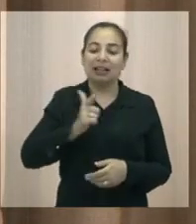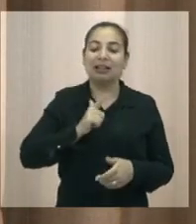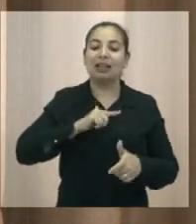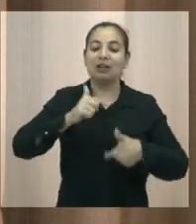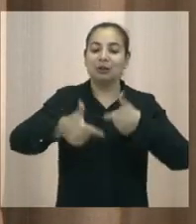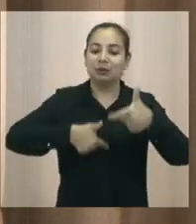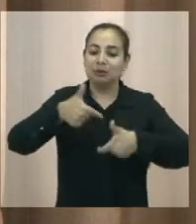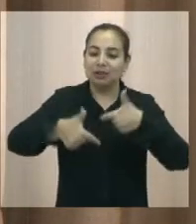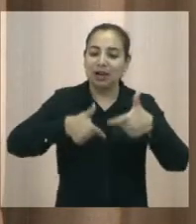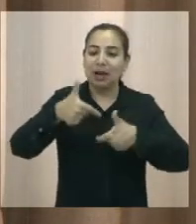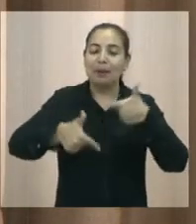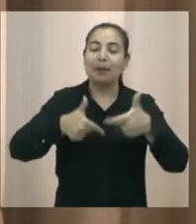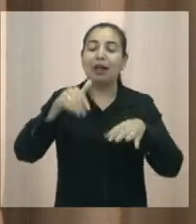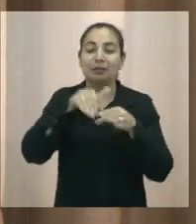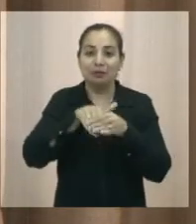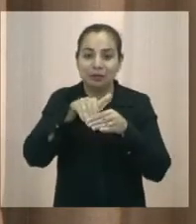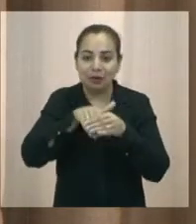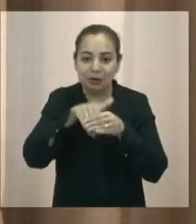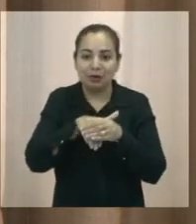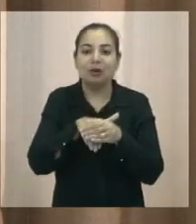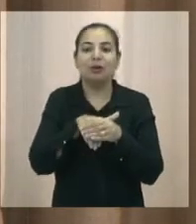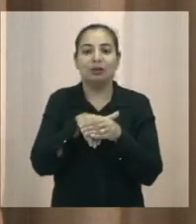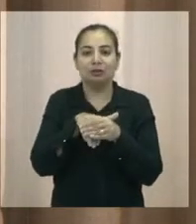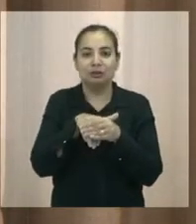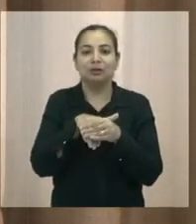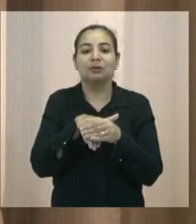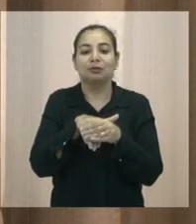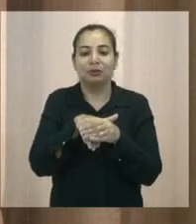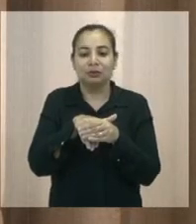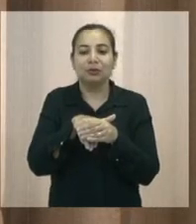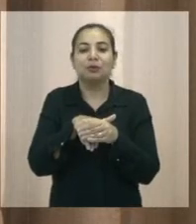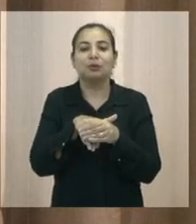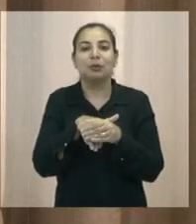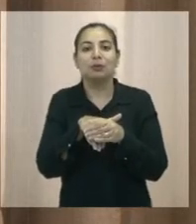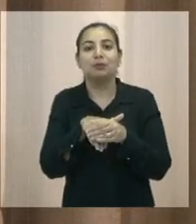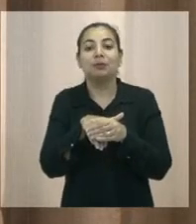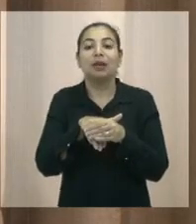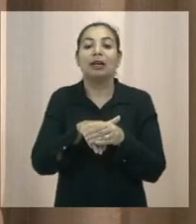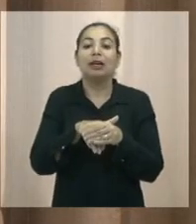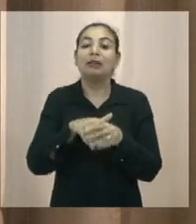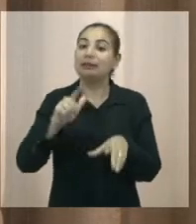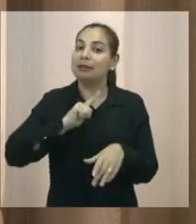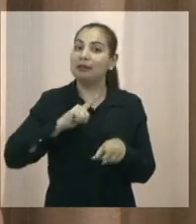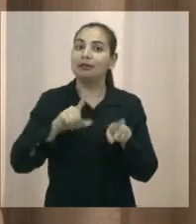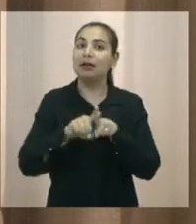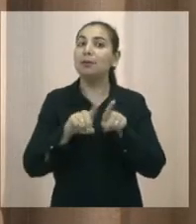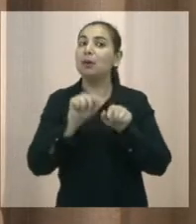trabalho eleitoral propriamente dito, né, de participar do pleito, tem a